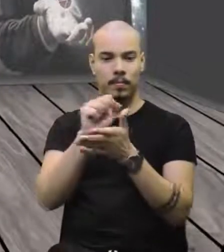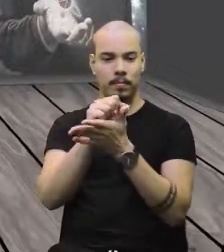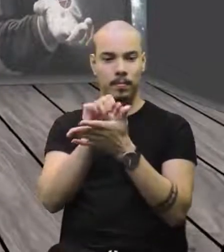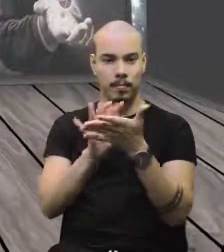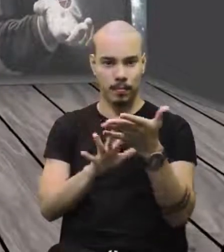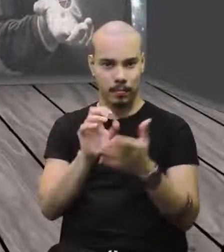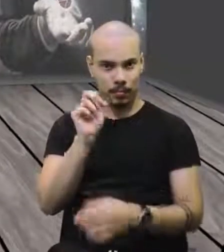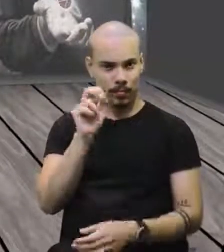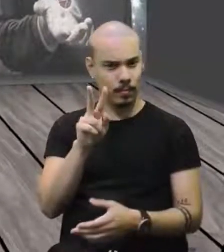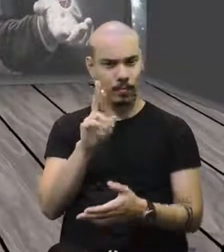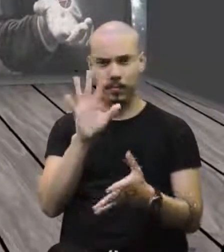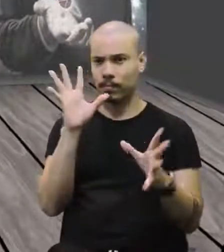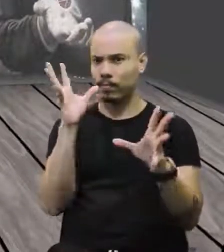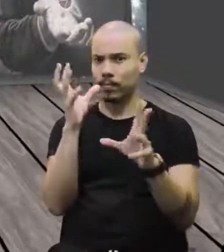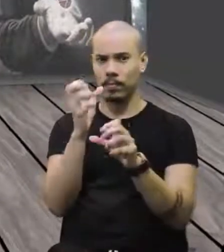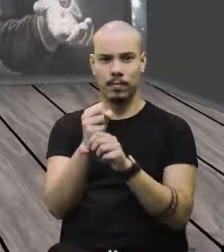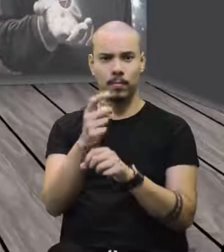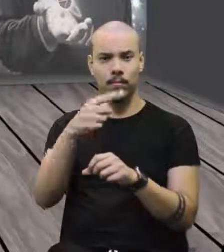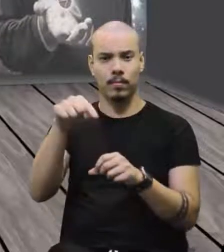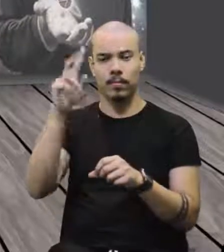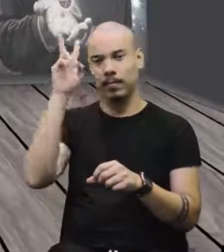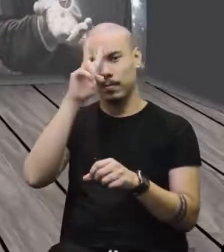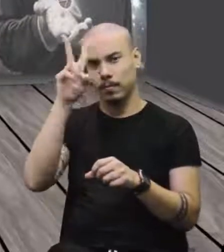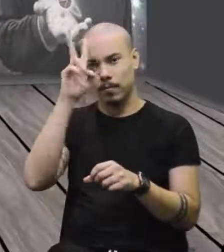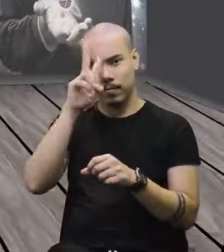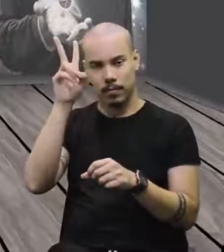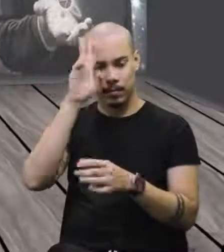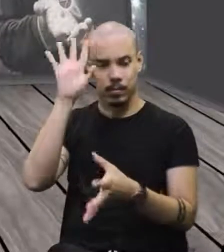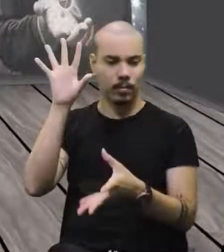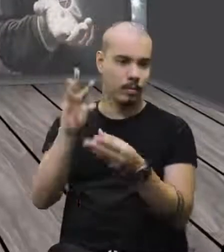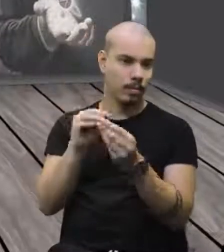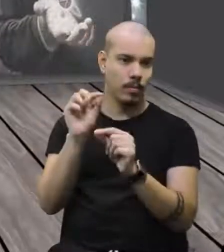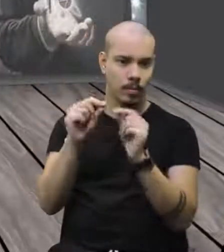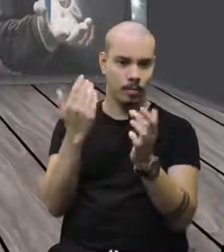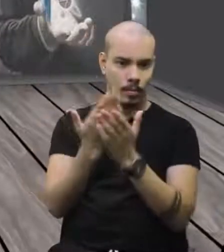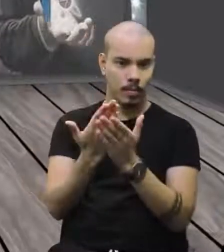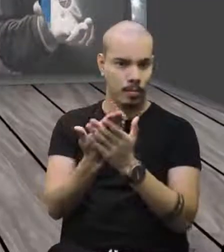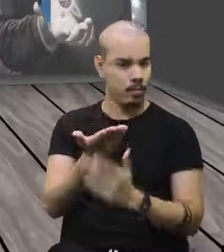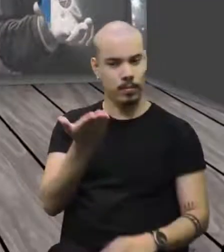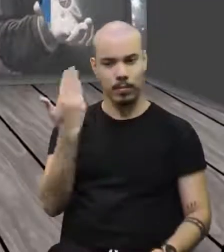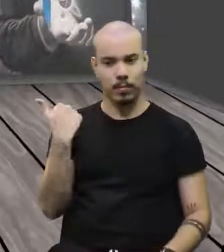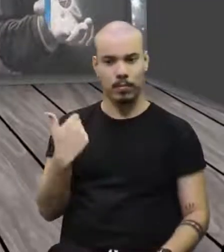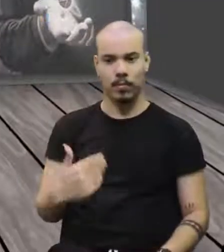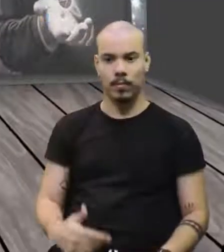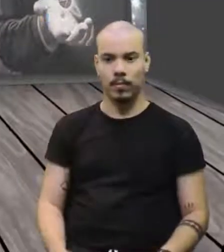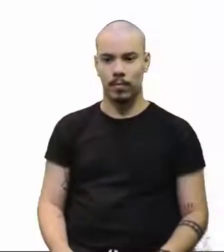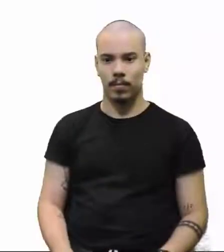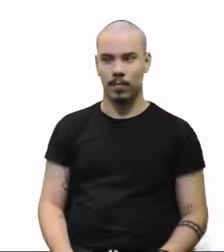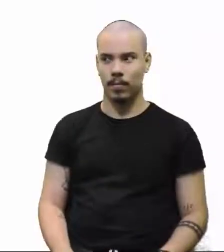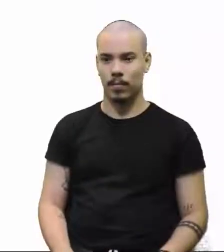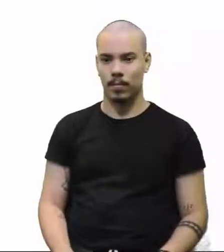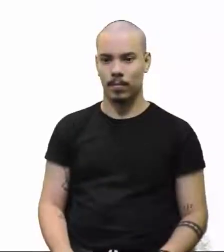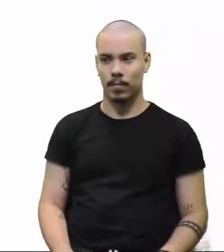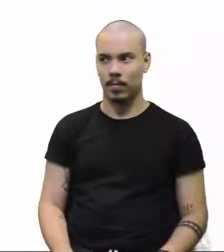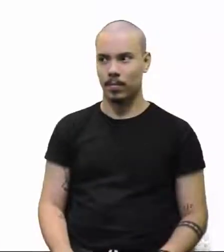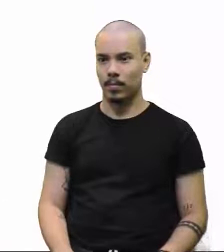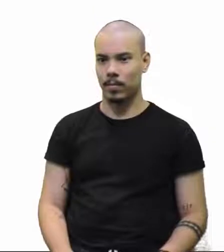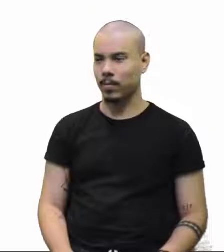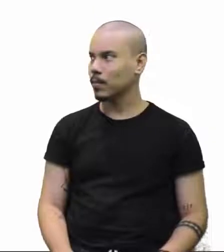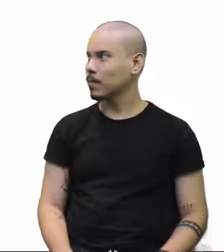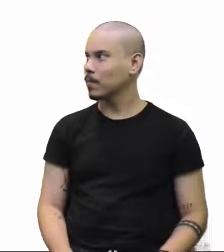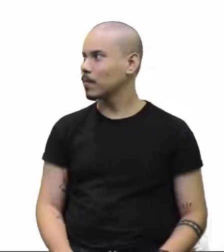atividades. Resumo é só para você relembrar mesmo a nossa aula. Vamos lá, então? O resumo de hoje.